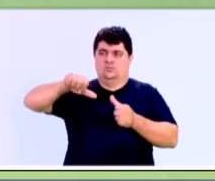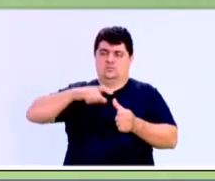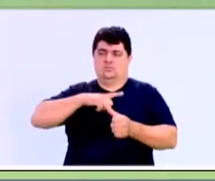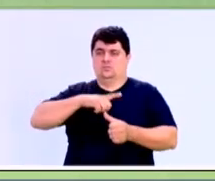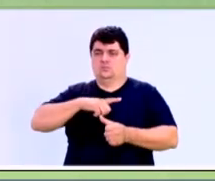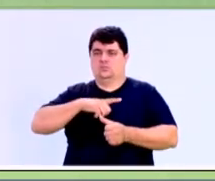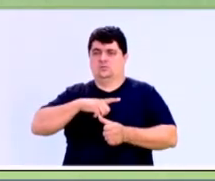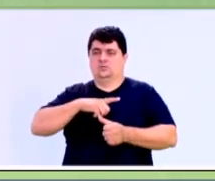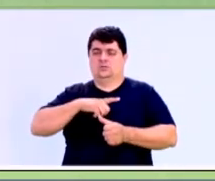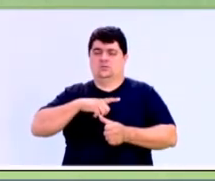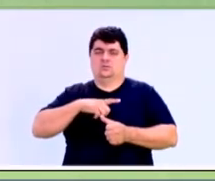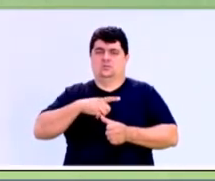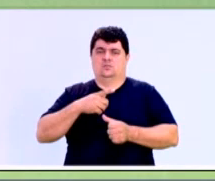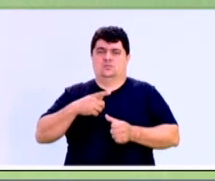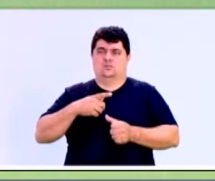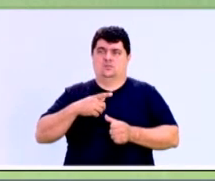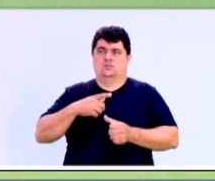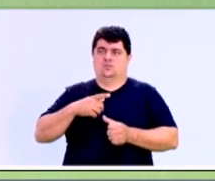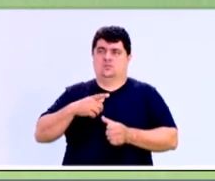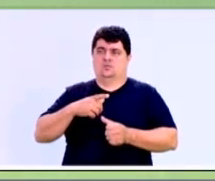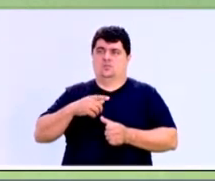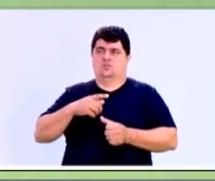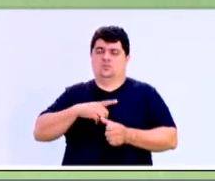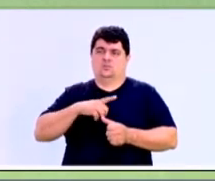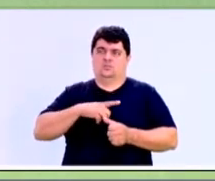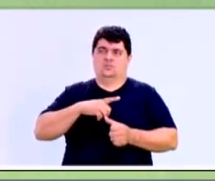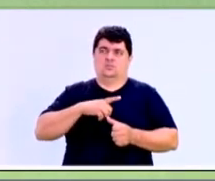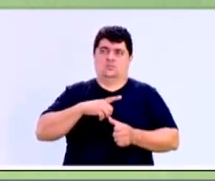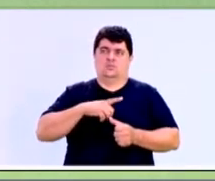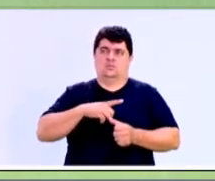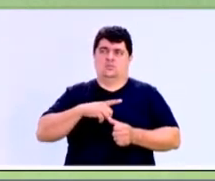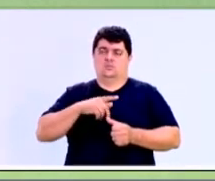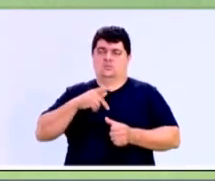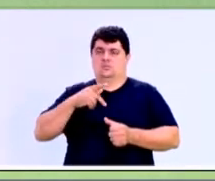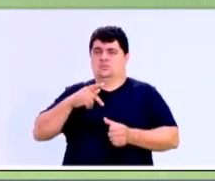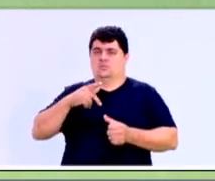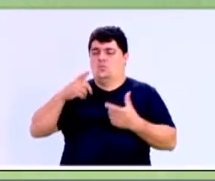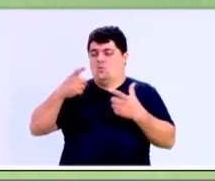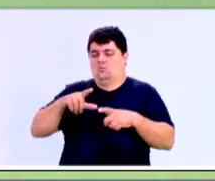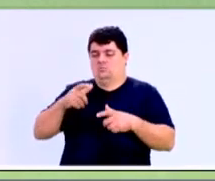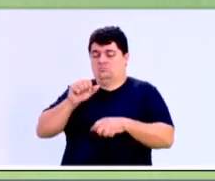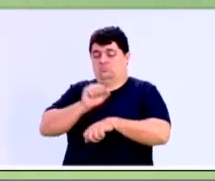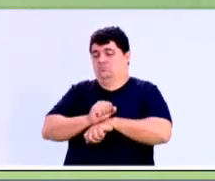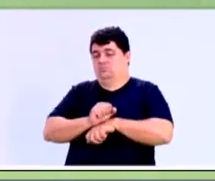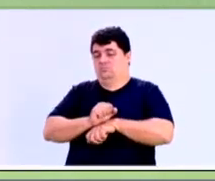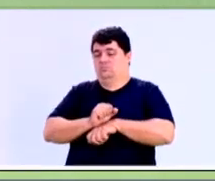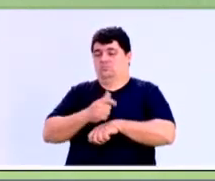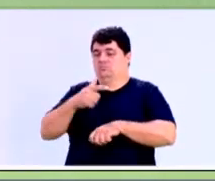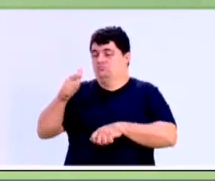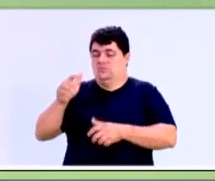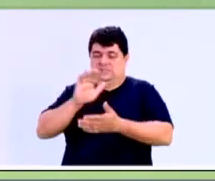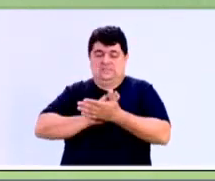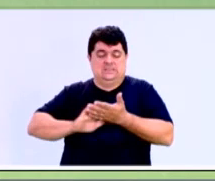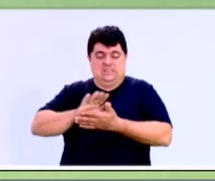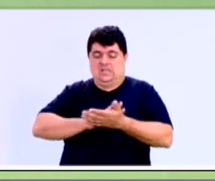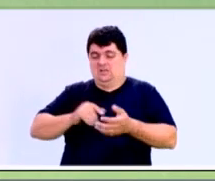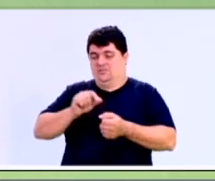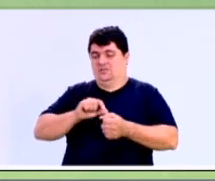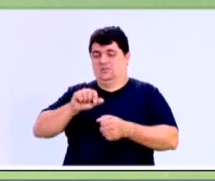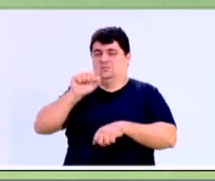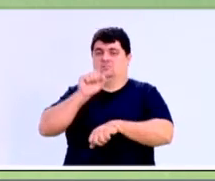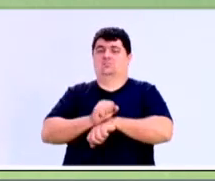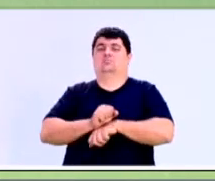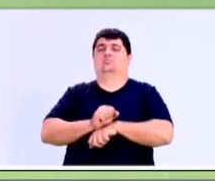origem aqui não é origem, ó, as origens não circulantes. É o que, se eu não estou empenhado em ativos não circulantes, a